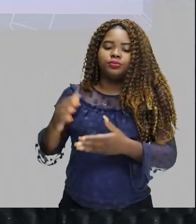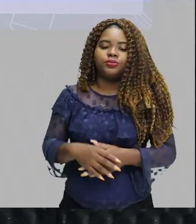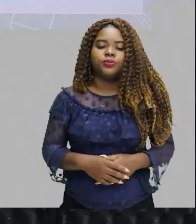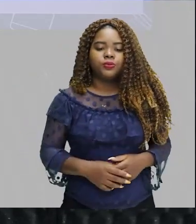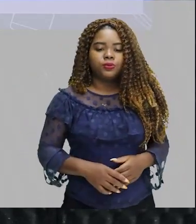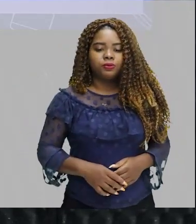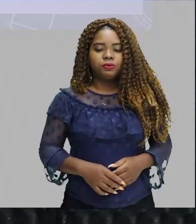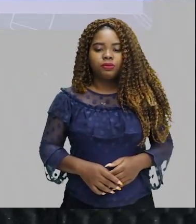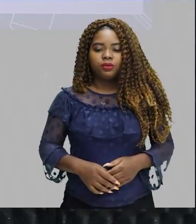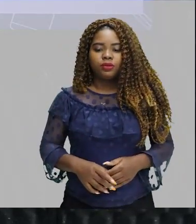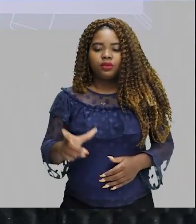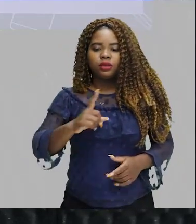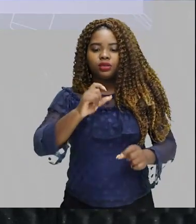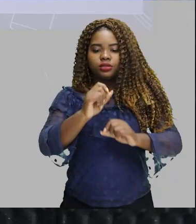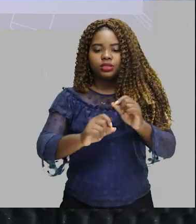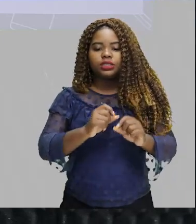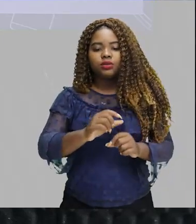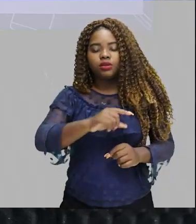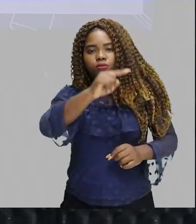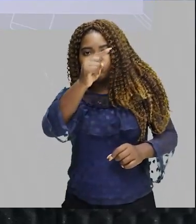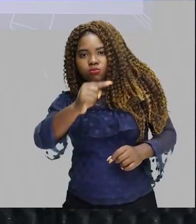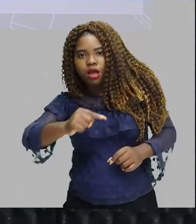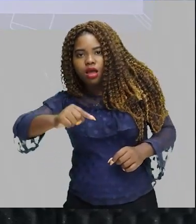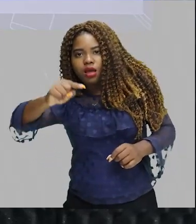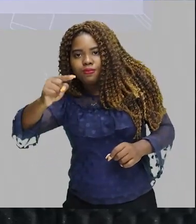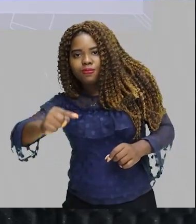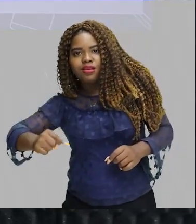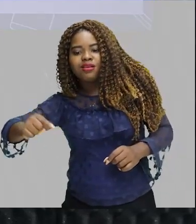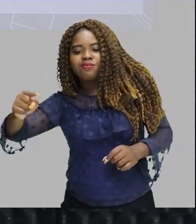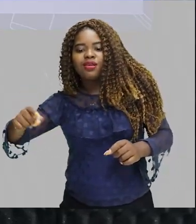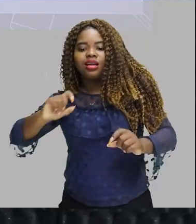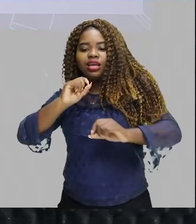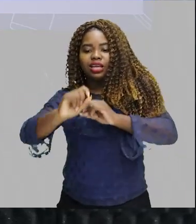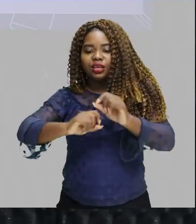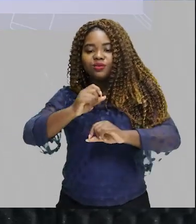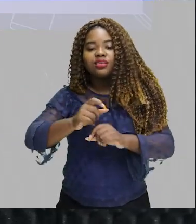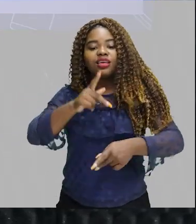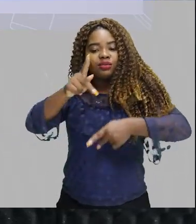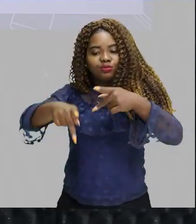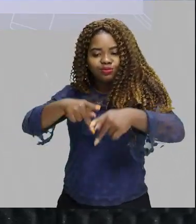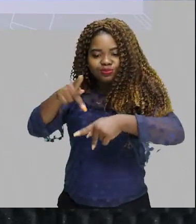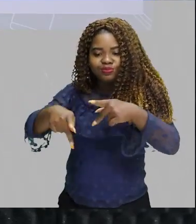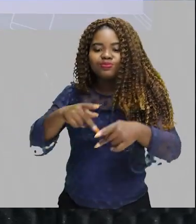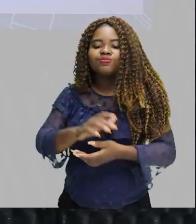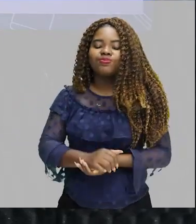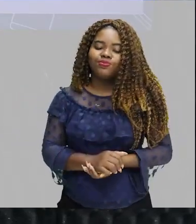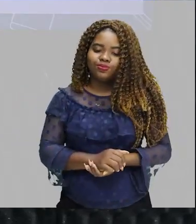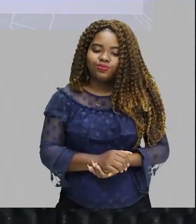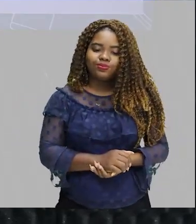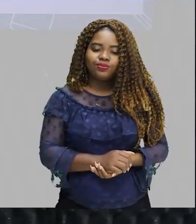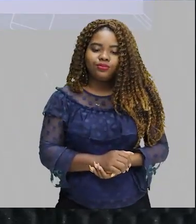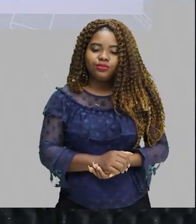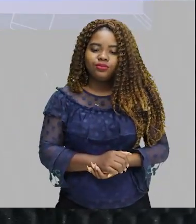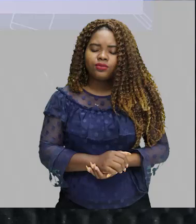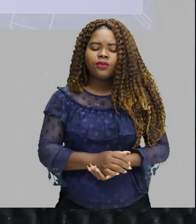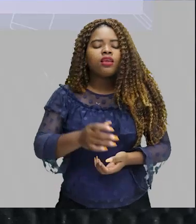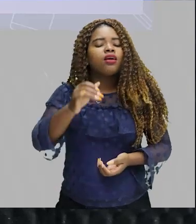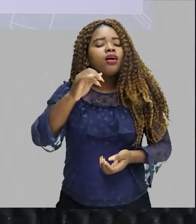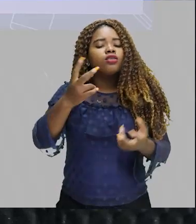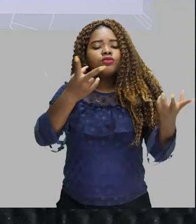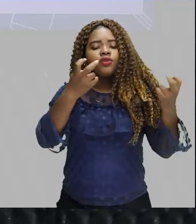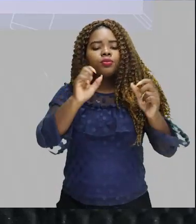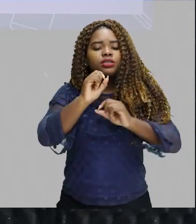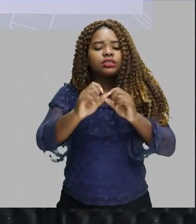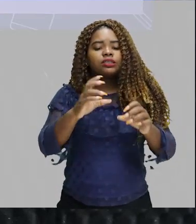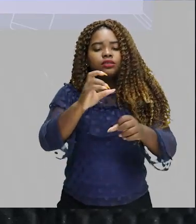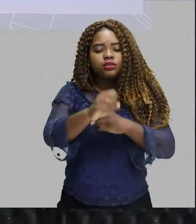Essa linhazinha aqui que forma tipo uma onda é a população, tá? Ou seja, tu vai perceber que, por exemplo, em 1800 a